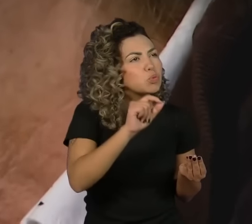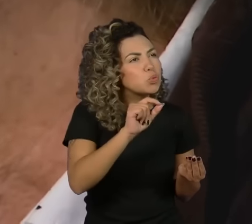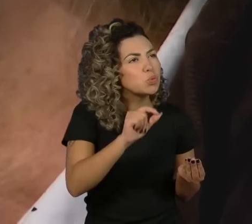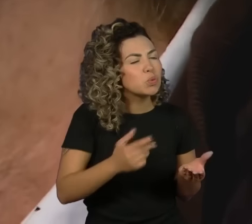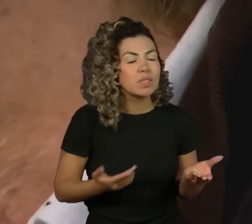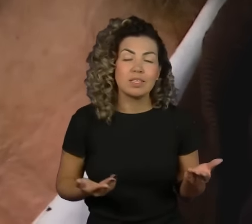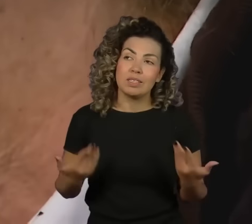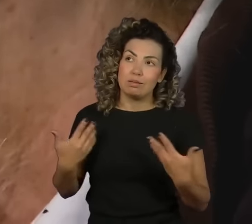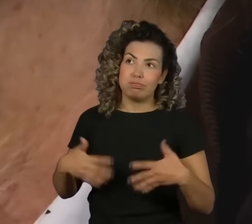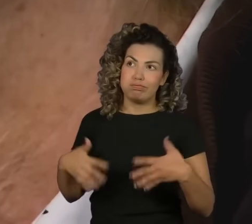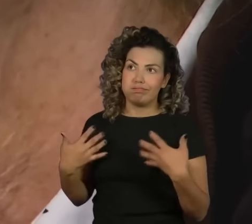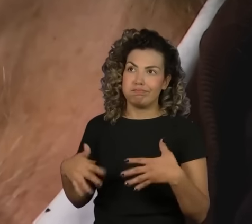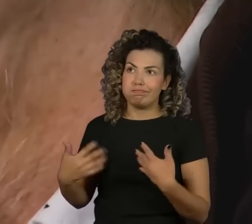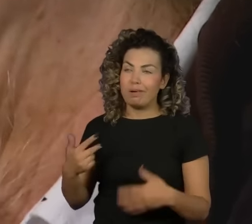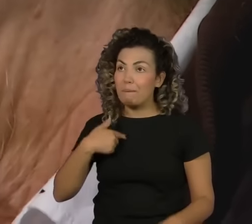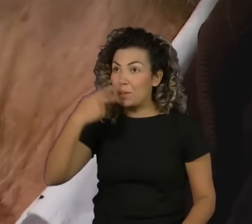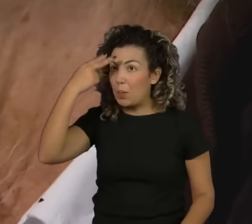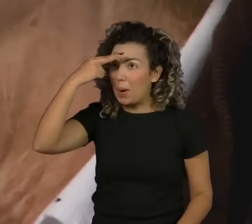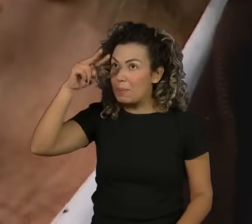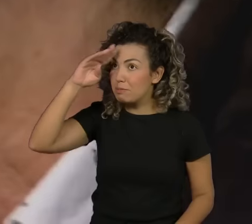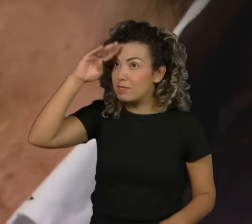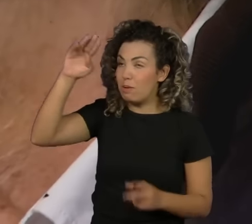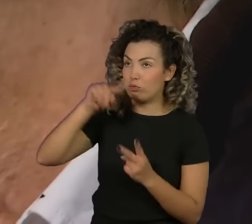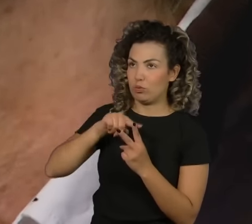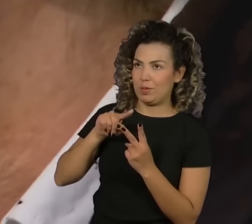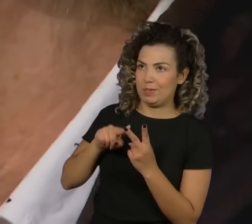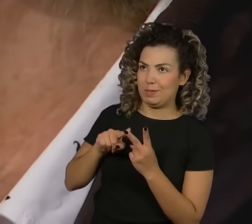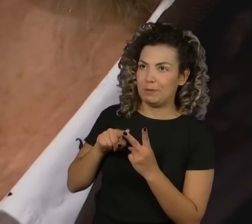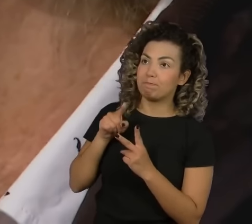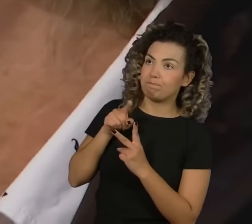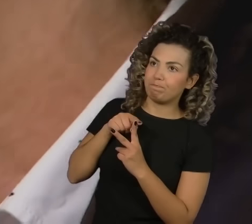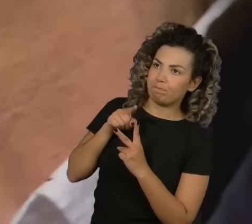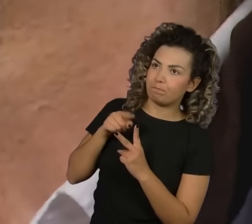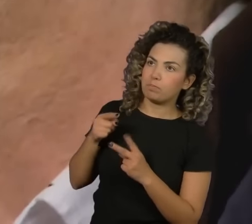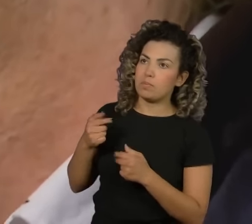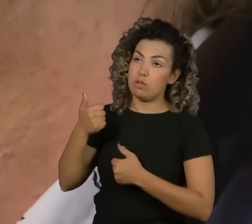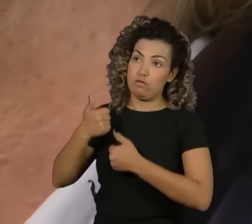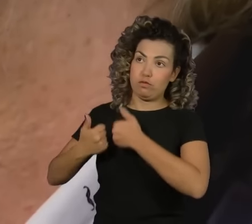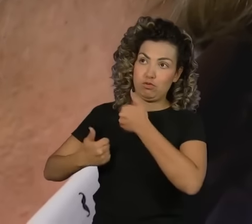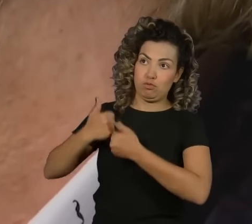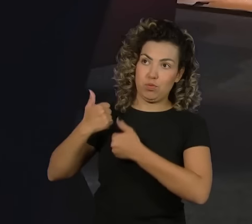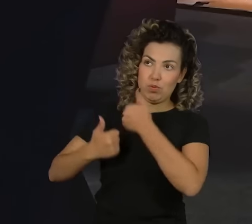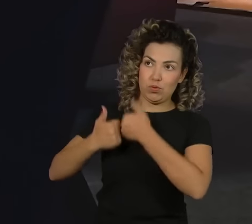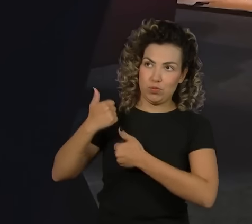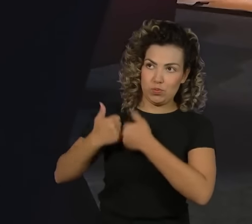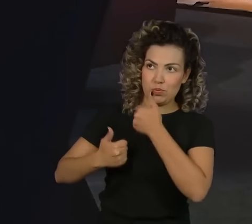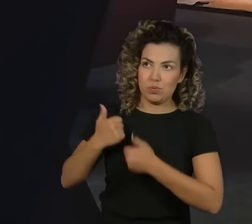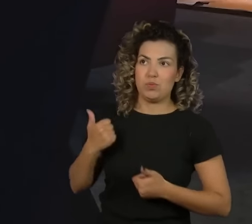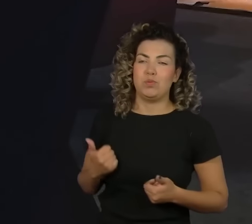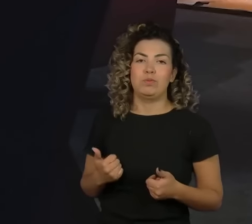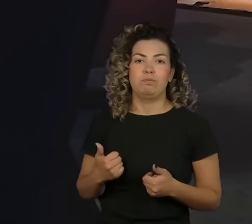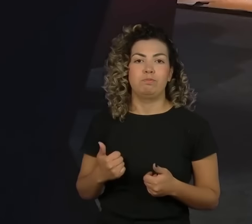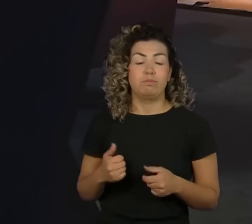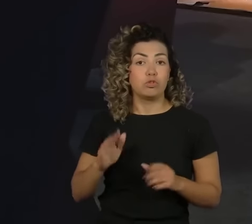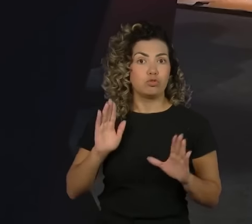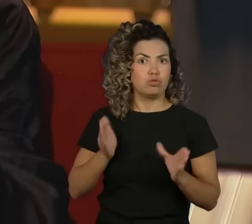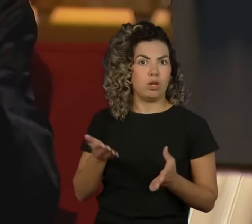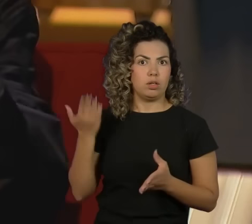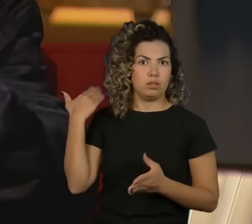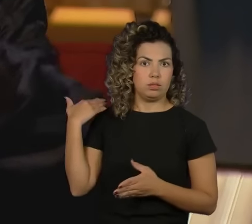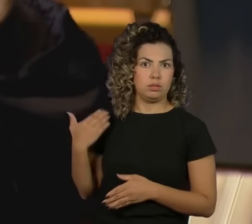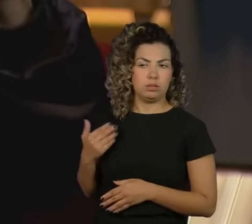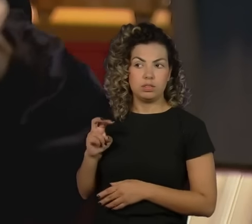que eram muito fortes da época. Era futebol e escola de samba. Eu, com 5 anos, vi o